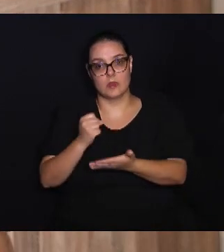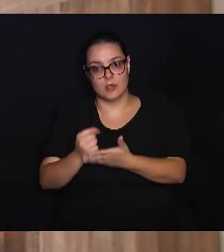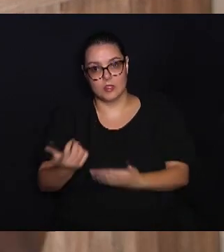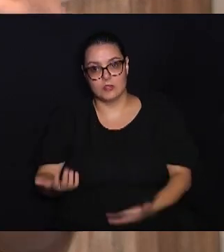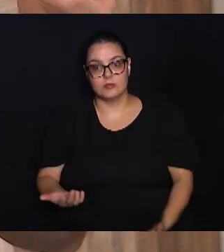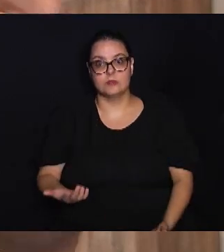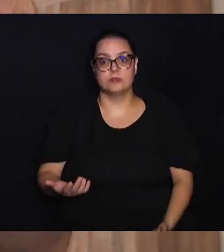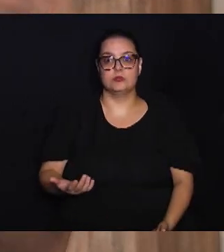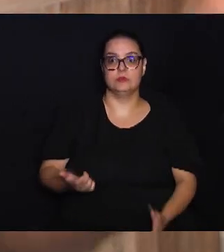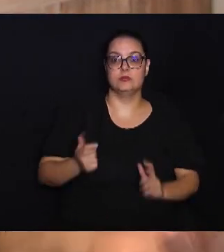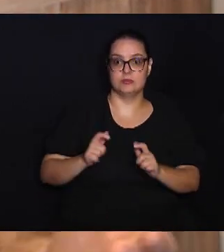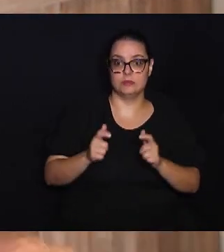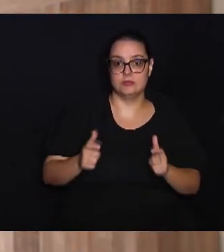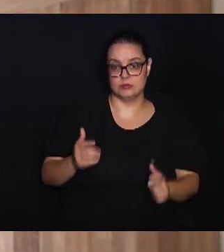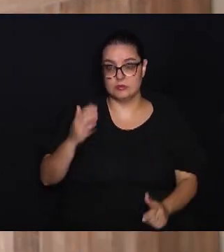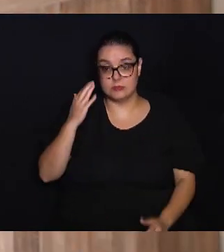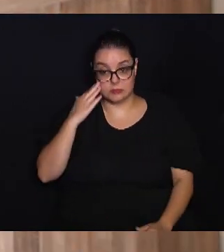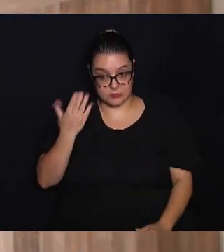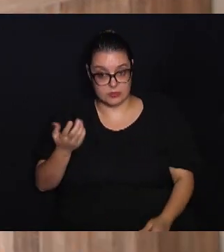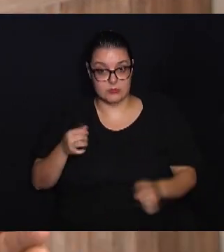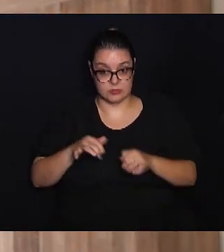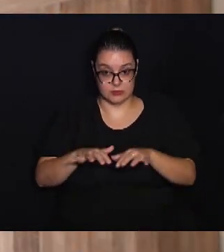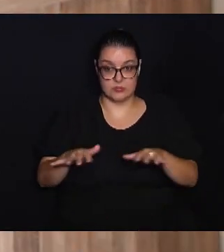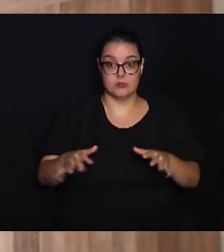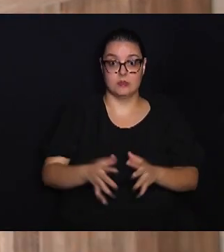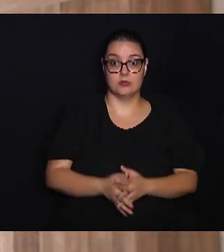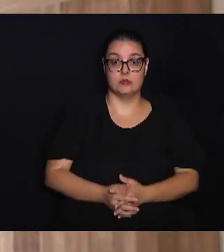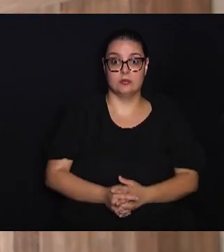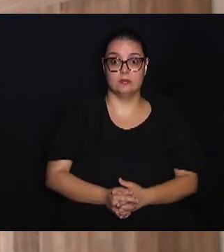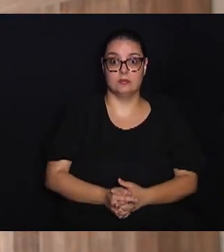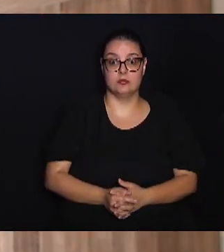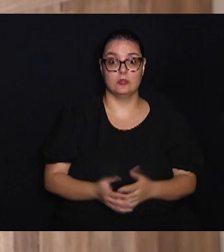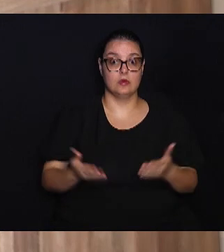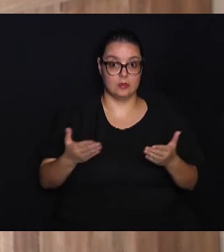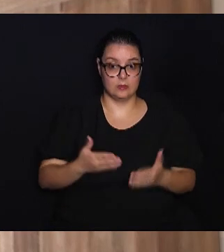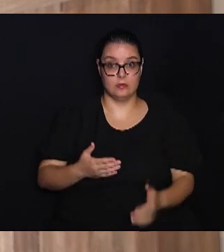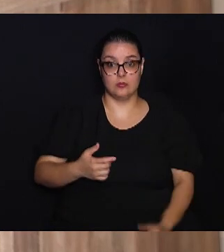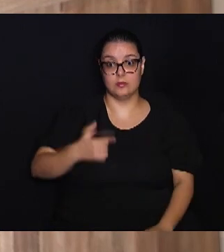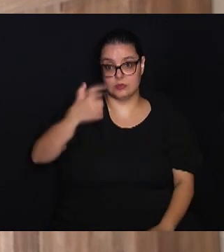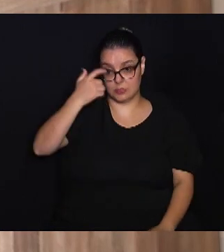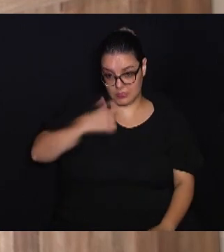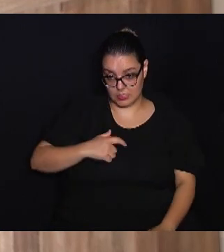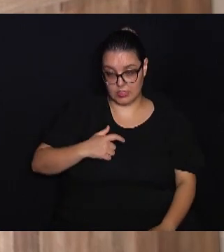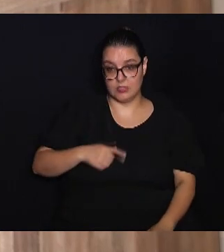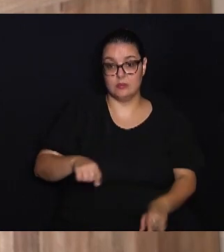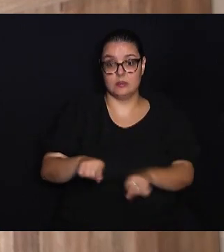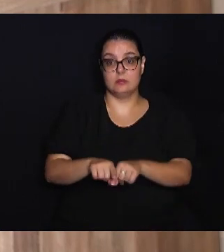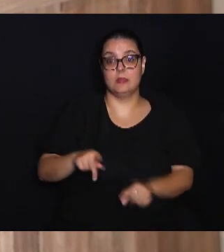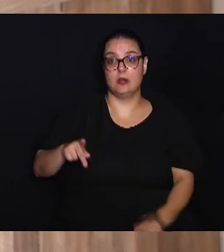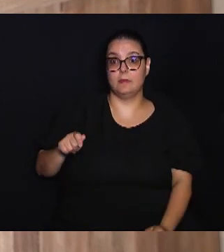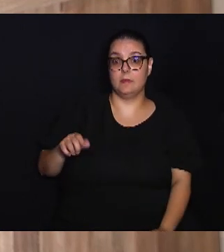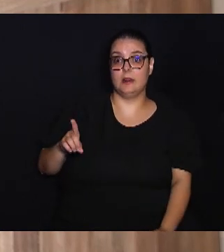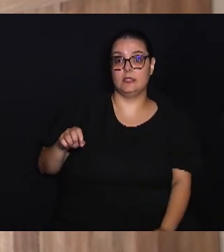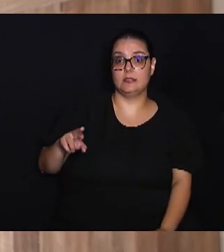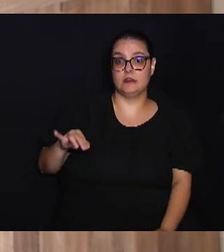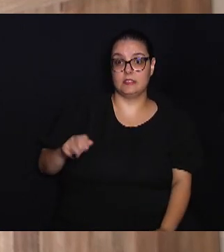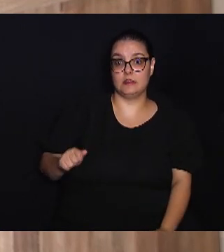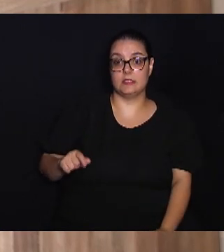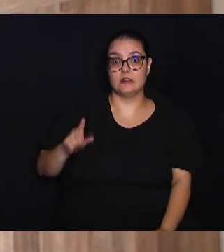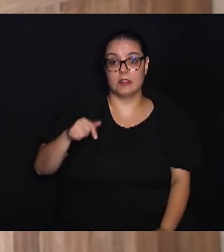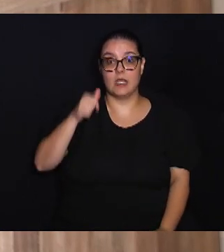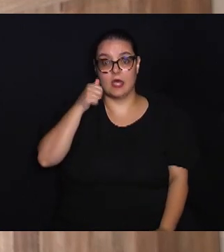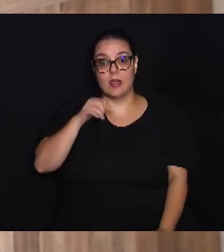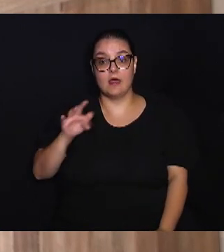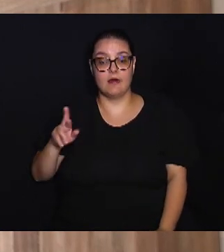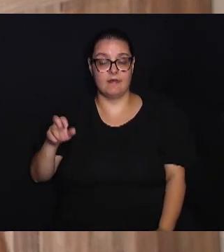contratar de de crescer sabe de eserin hoje é eu é m padeira A Fran tá então